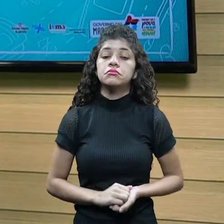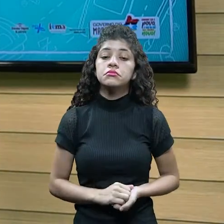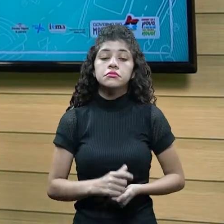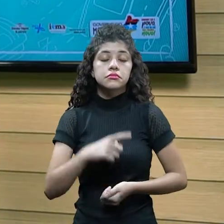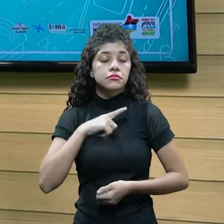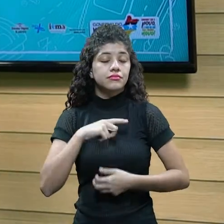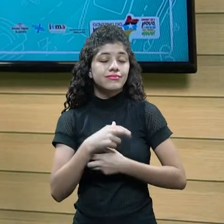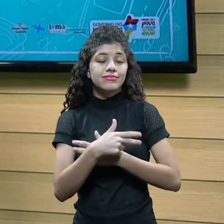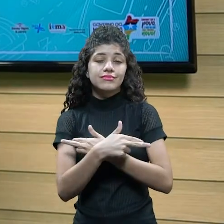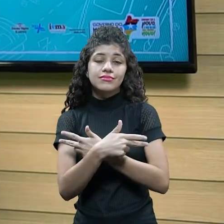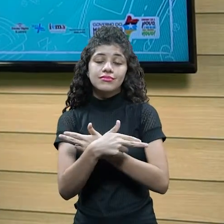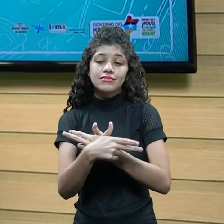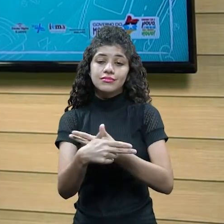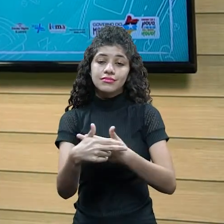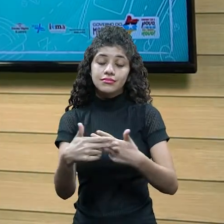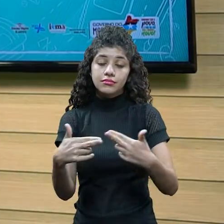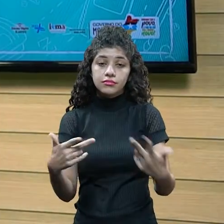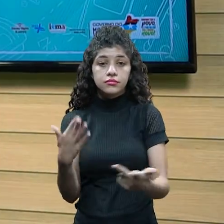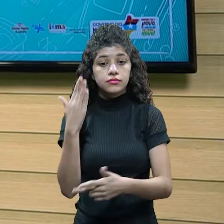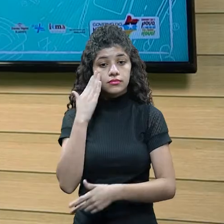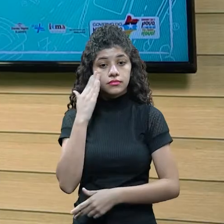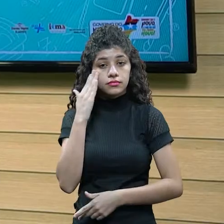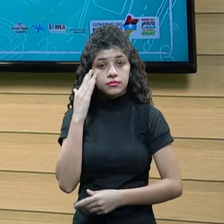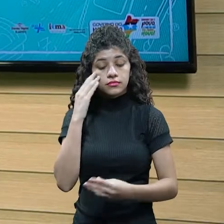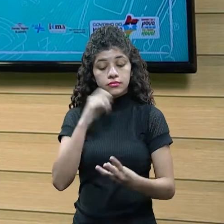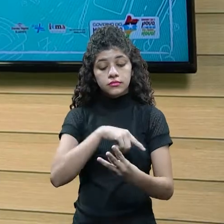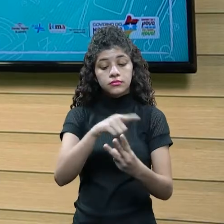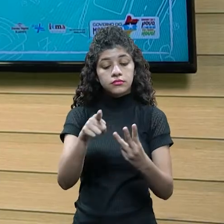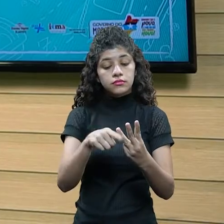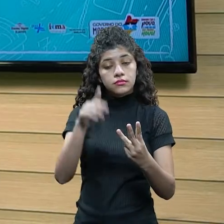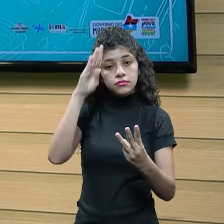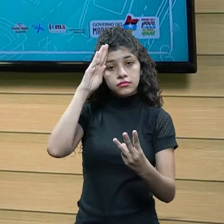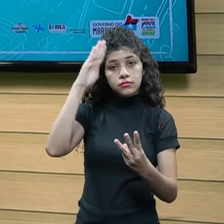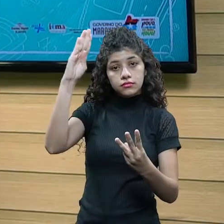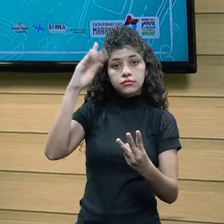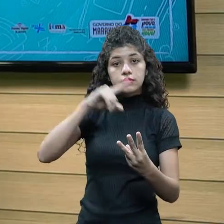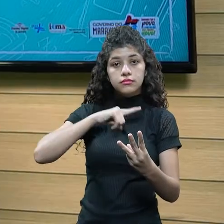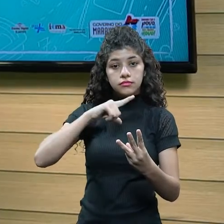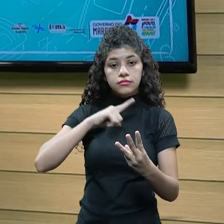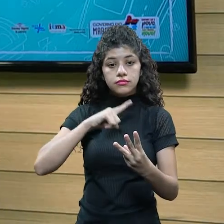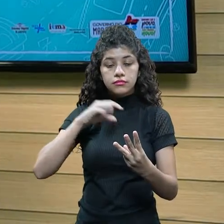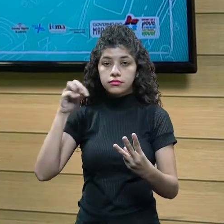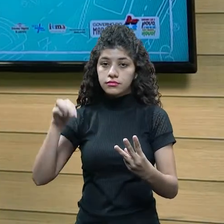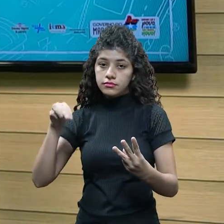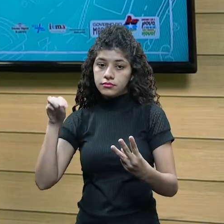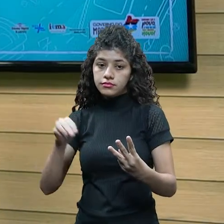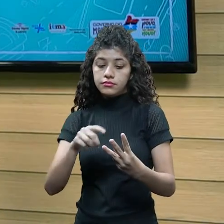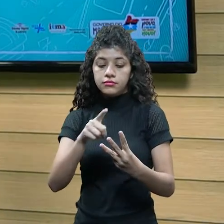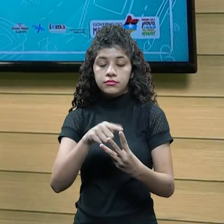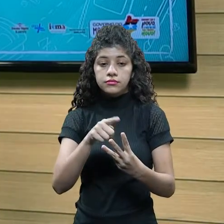Eu tenho várias medidas, mas a gente vai entender as 3 medidas principais hoje que existem no estudo da matemática,